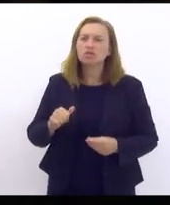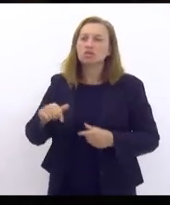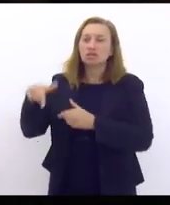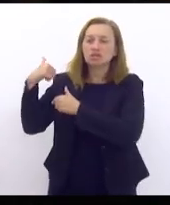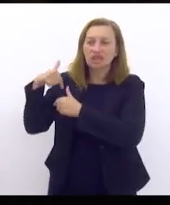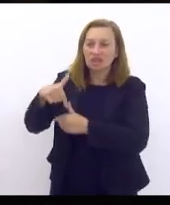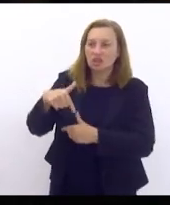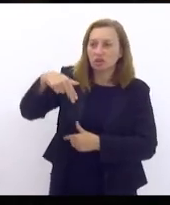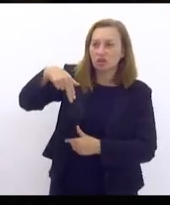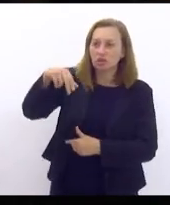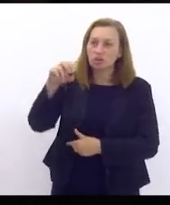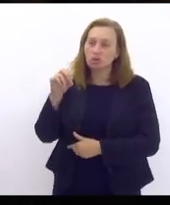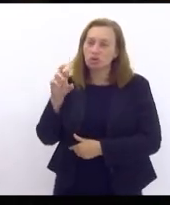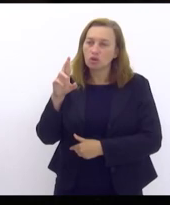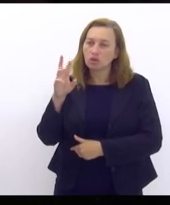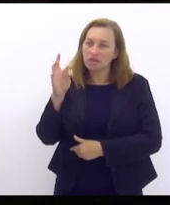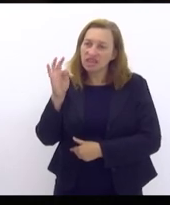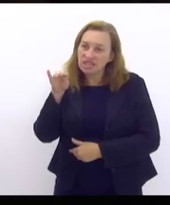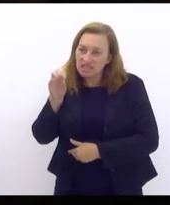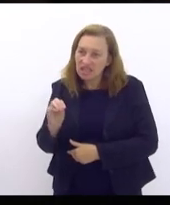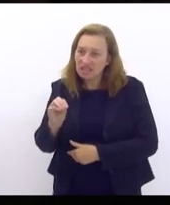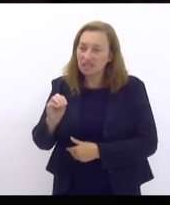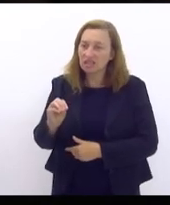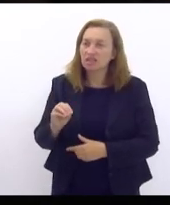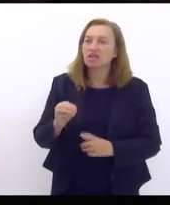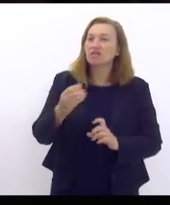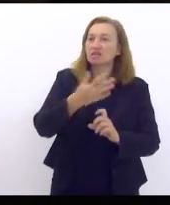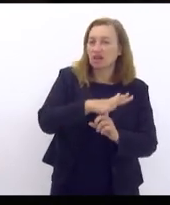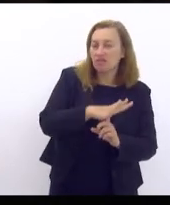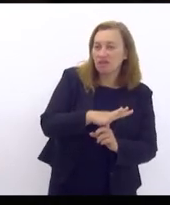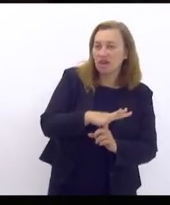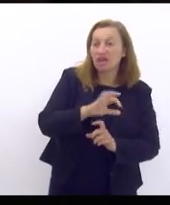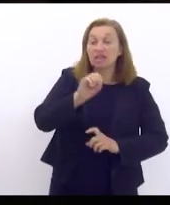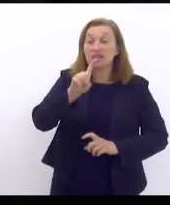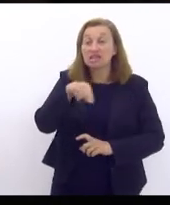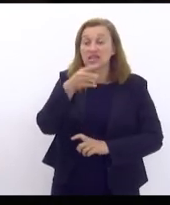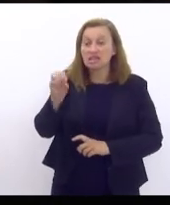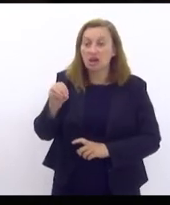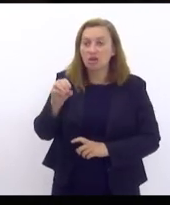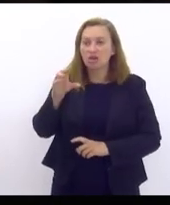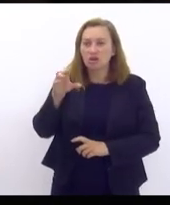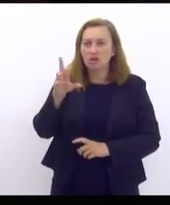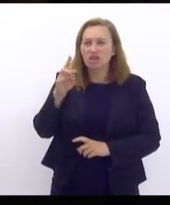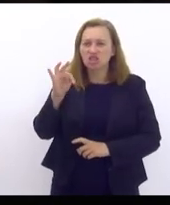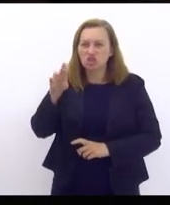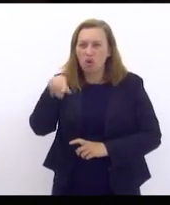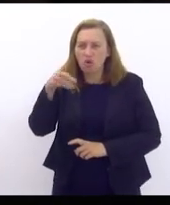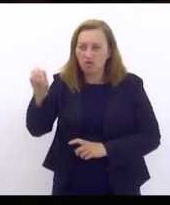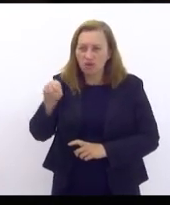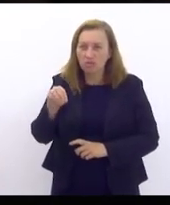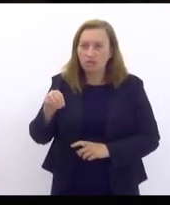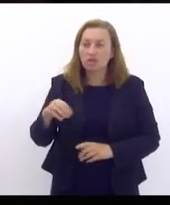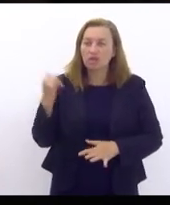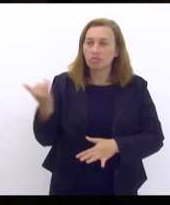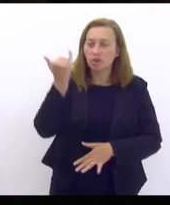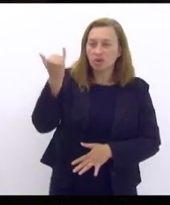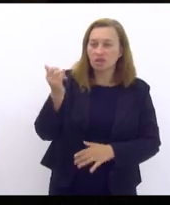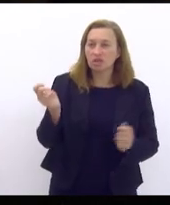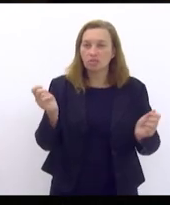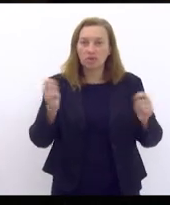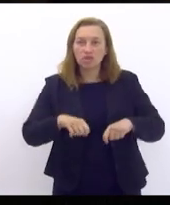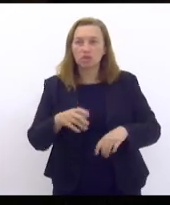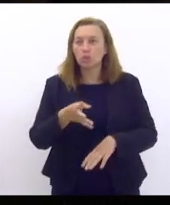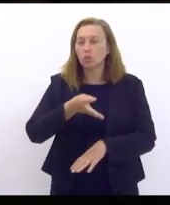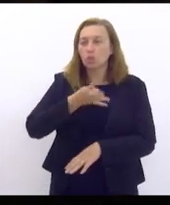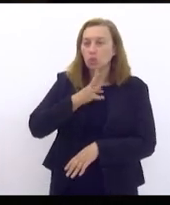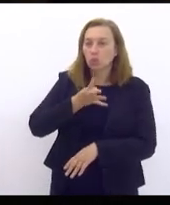tradições nordestinas, operam na Feira de São Cristóvão com uma possibilidade muito importante, que é de